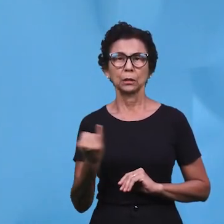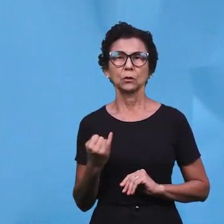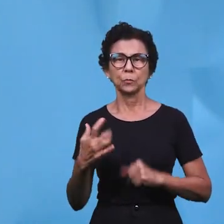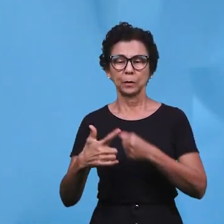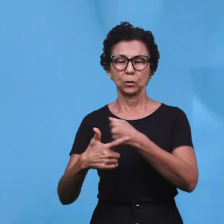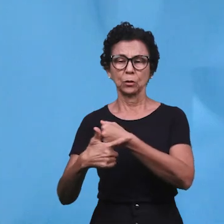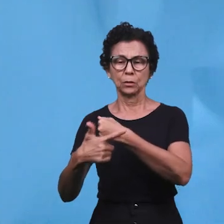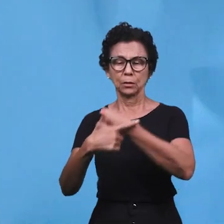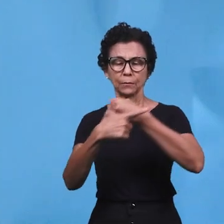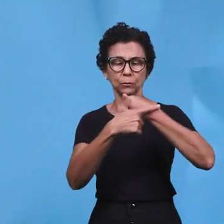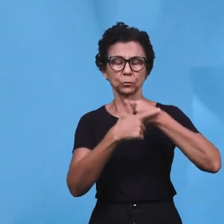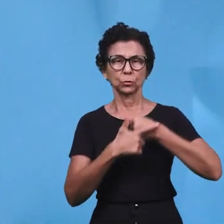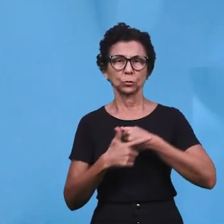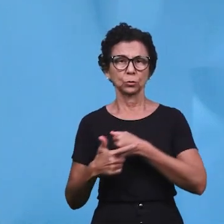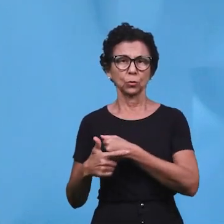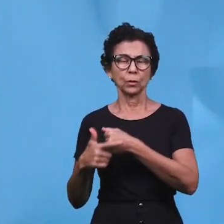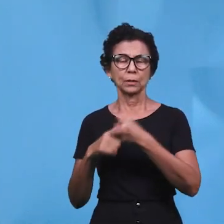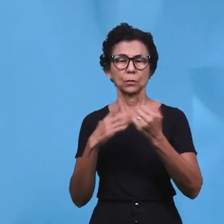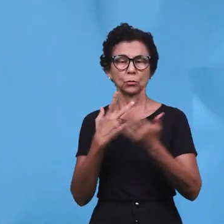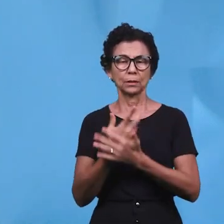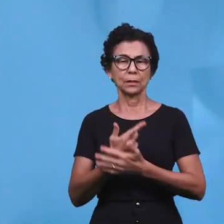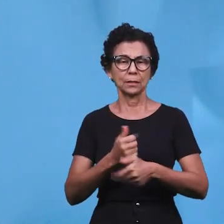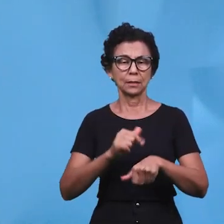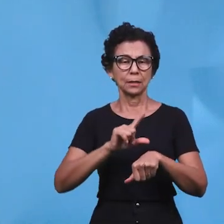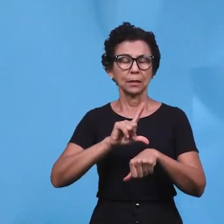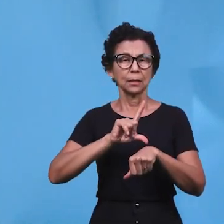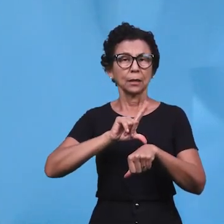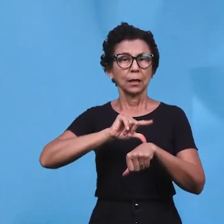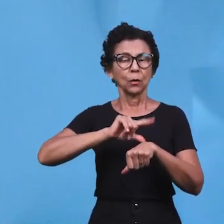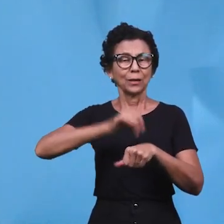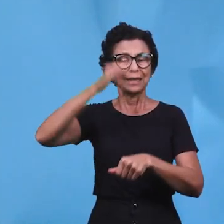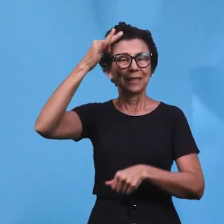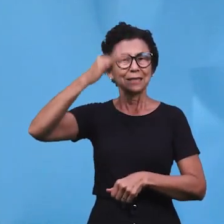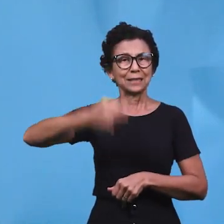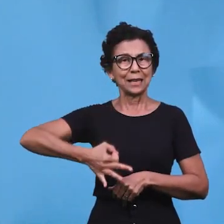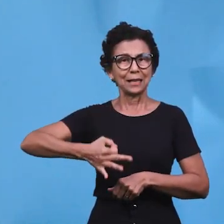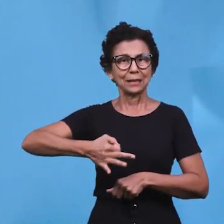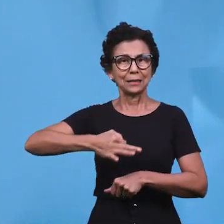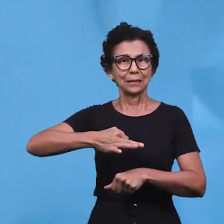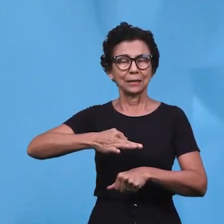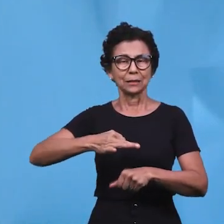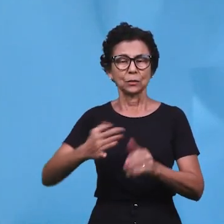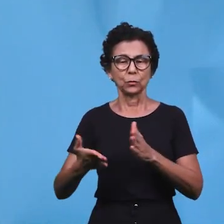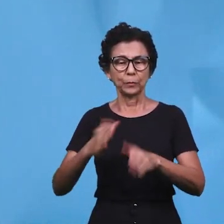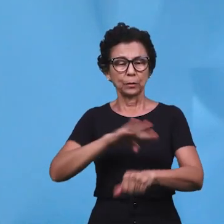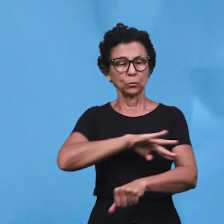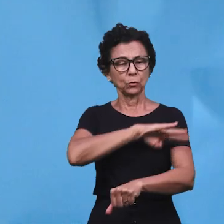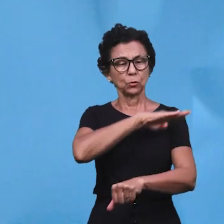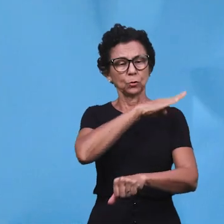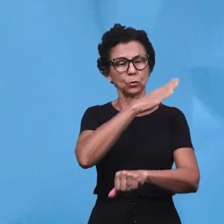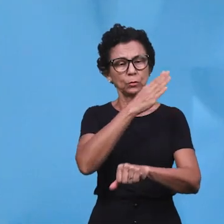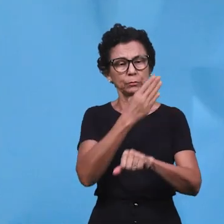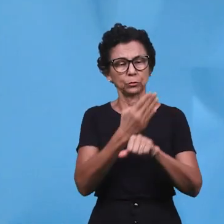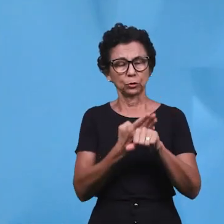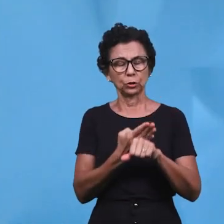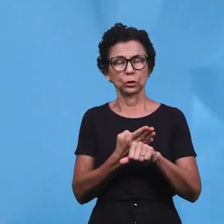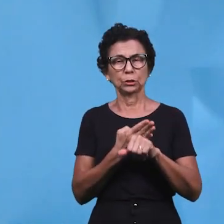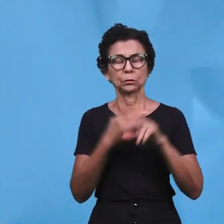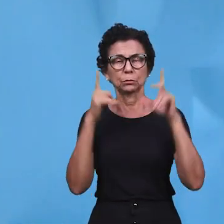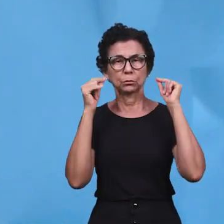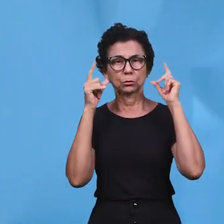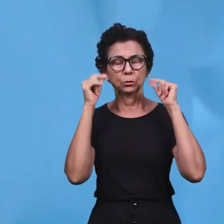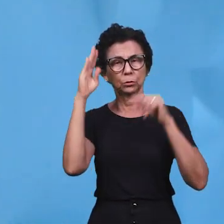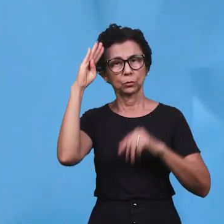delas na hora correta do dia. O sono, por si, tem a função